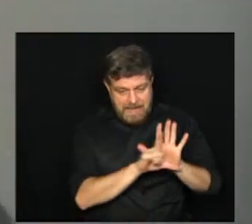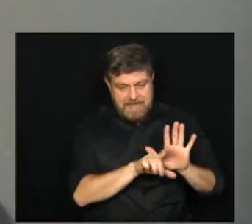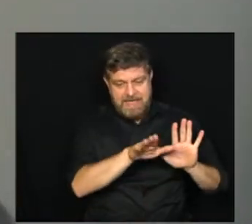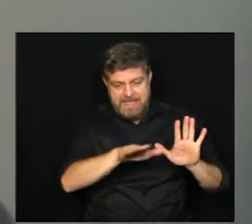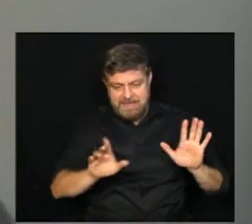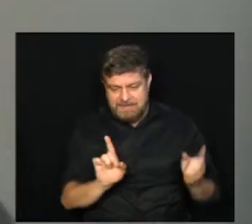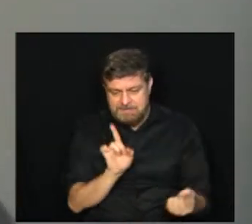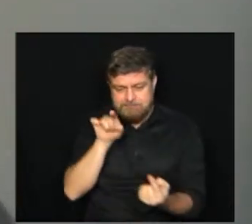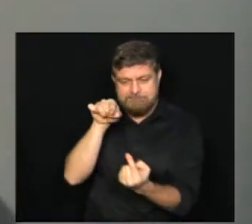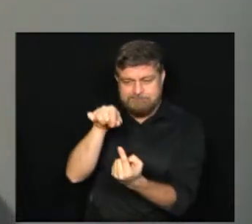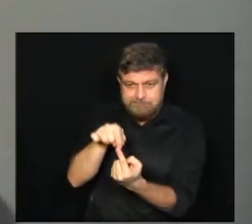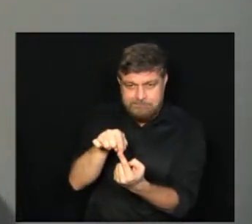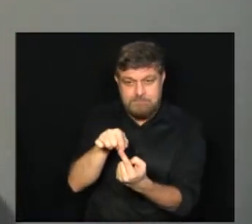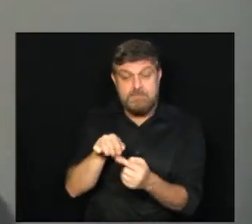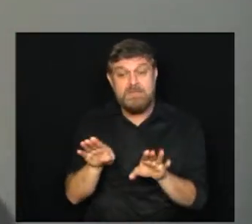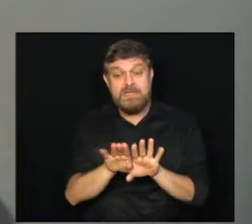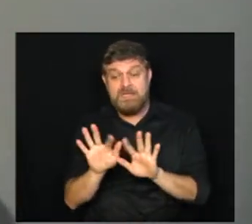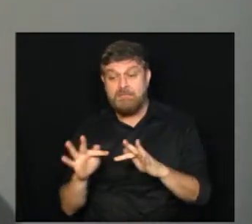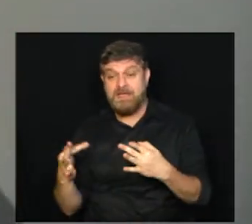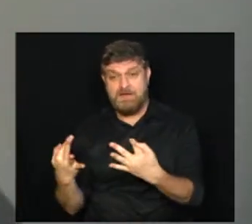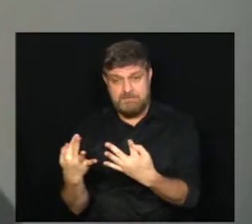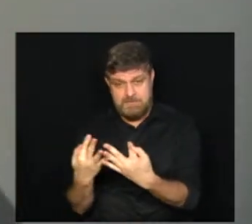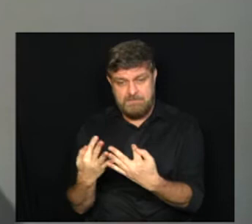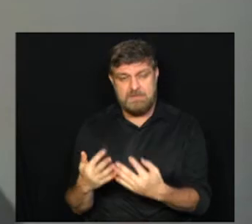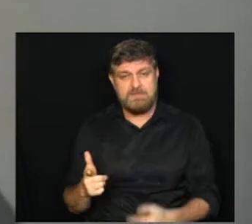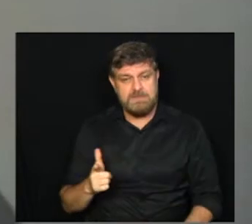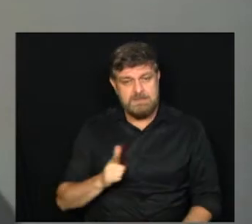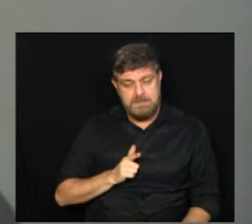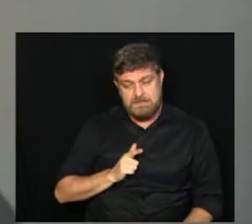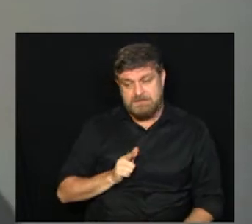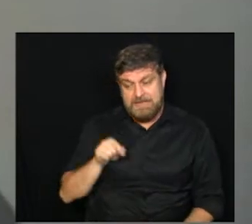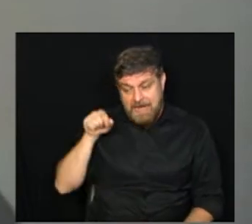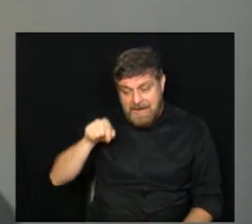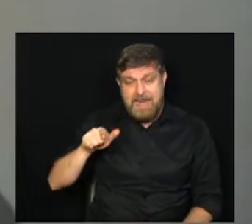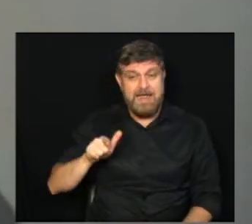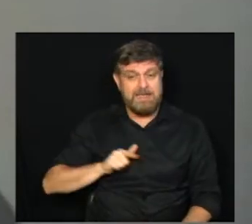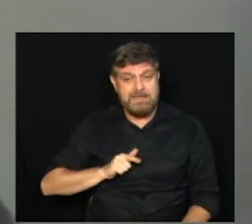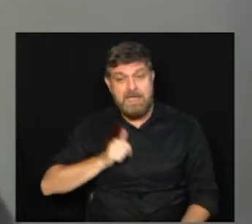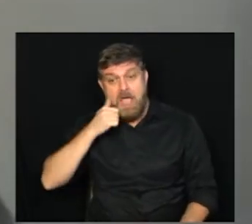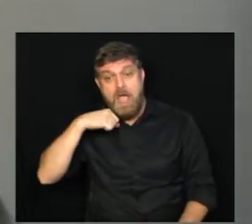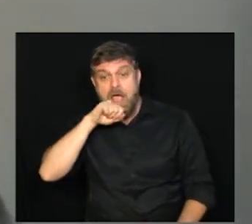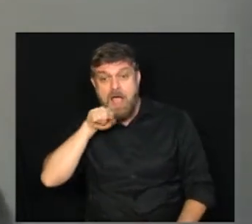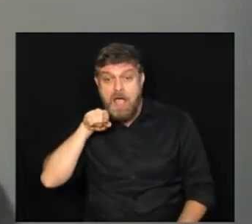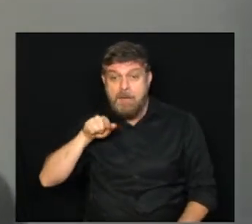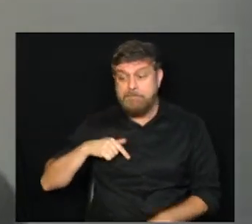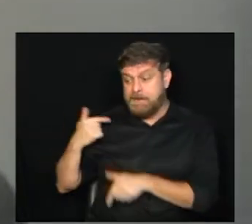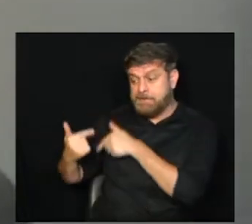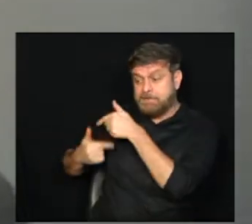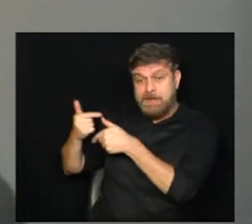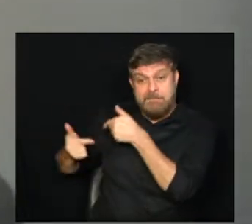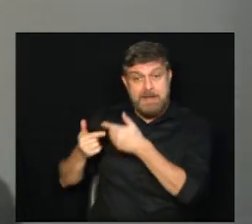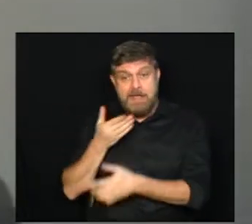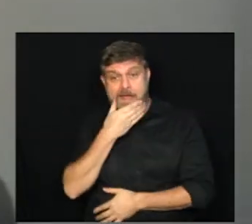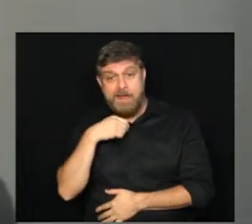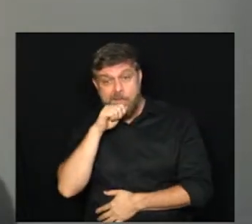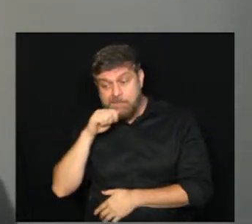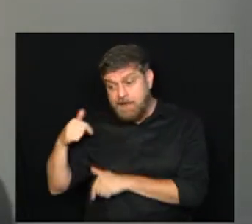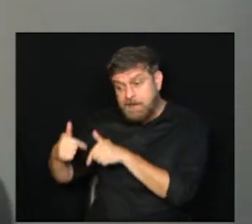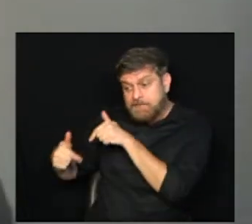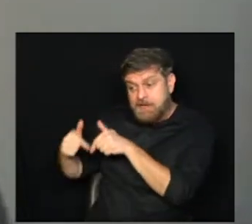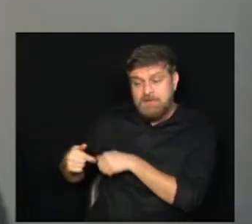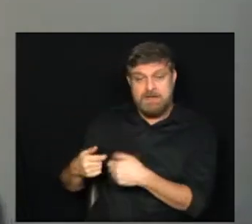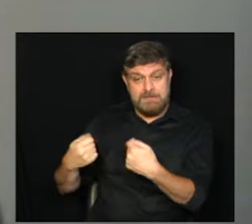suas famílias, porque elas estão ali dentro das suas famílias, e as mães precisam trabalhar, os pais, e essas crianças precisam estar